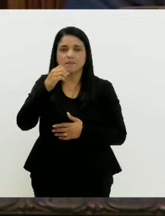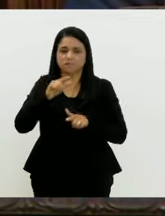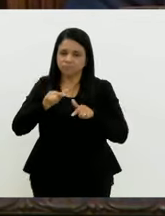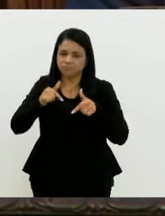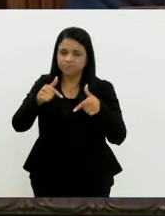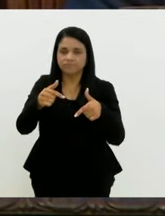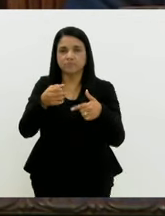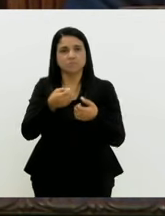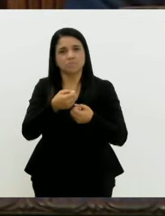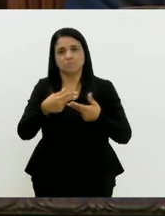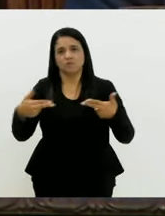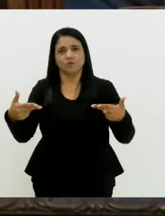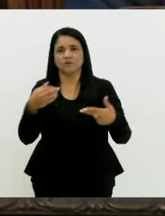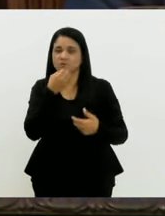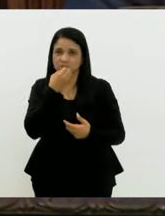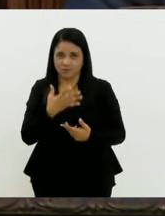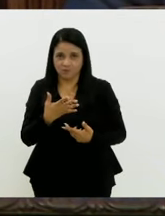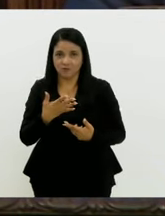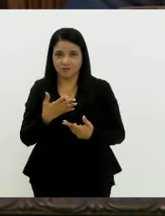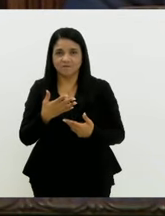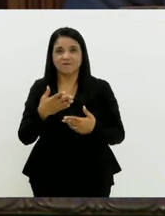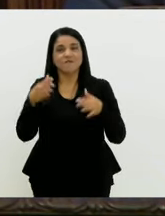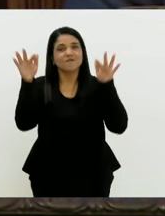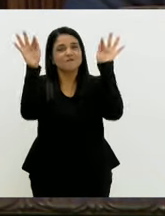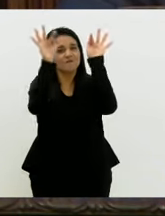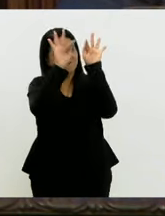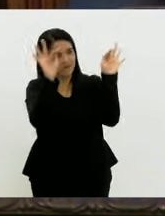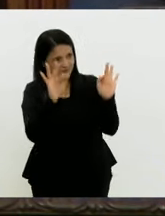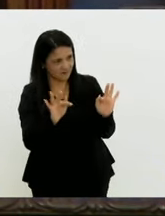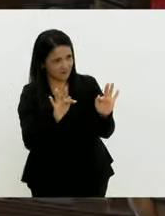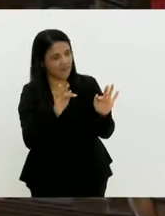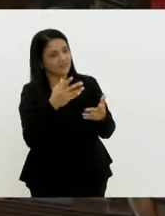Muito obrigado e felicidades, presidente.